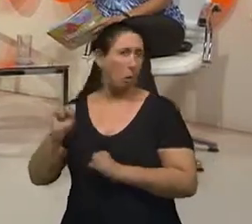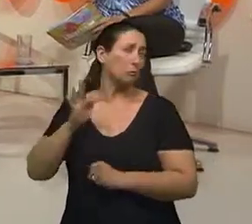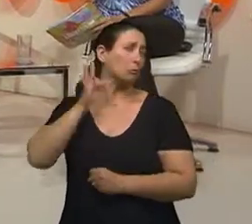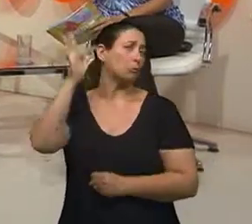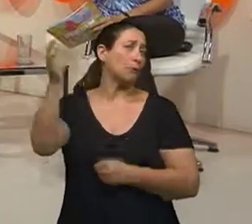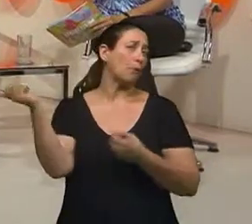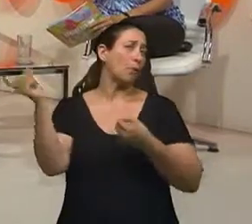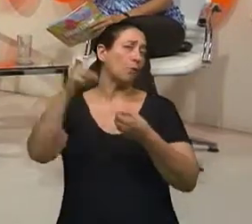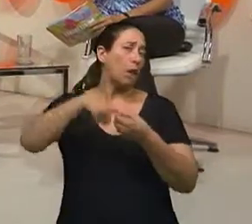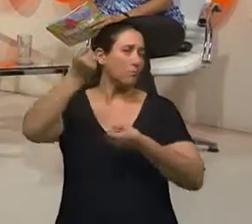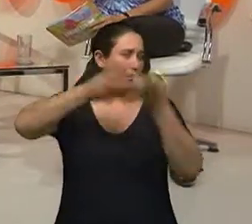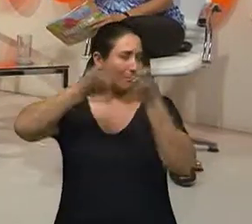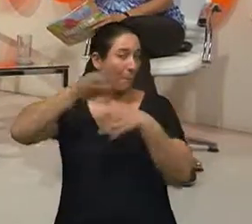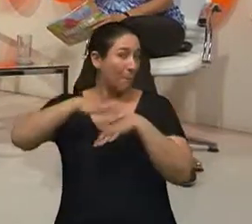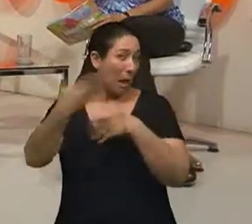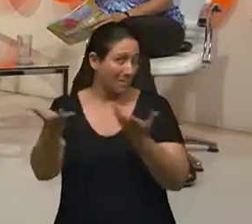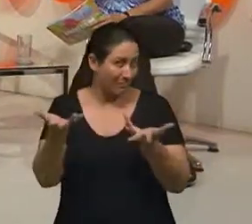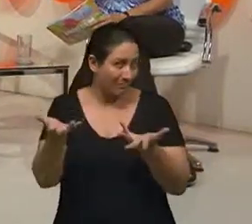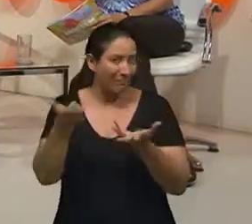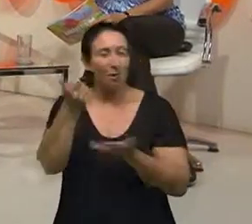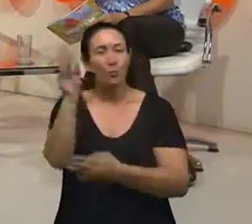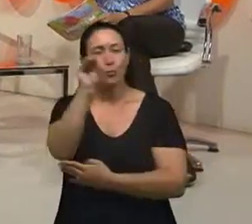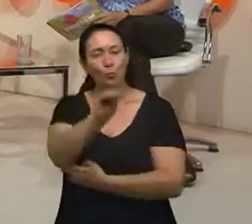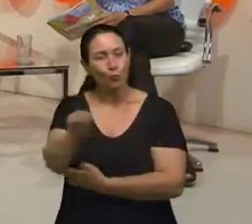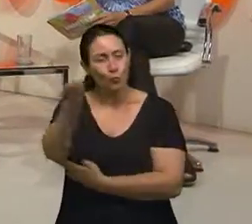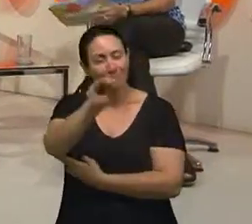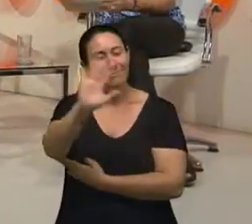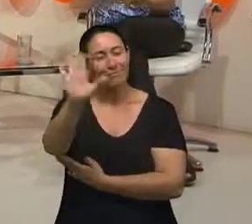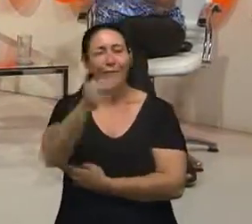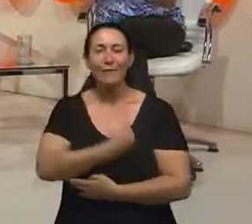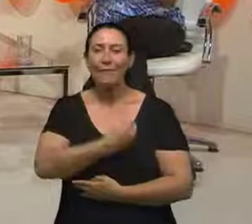ao programa, porque vocês vão querer. Um beijo